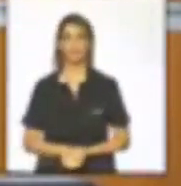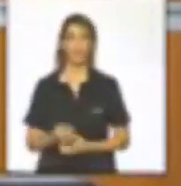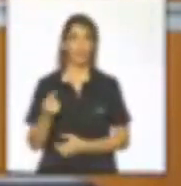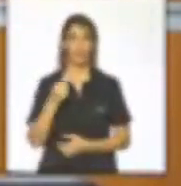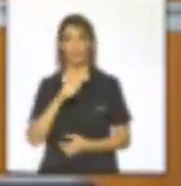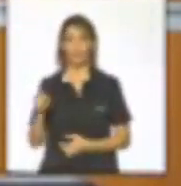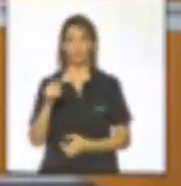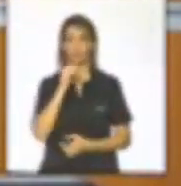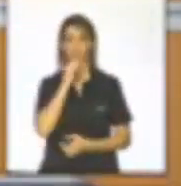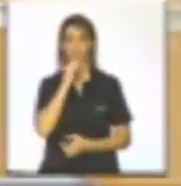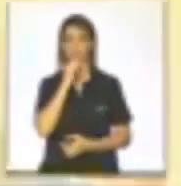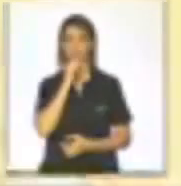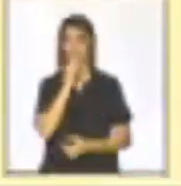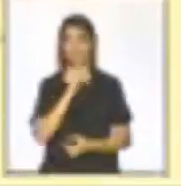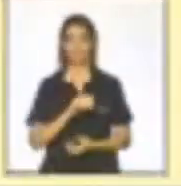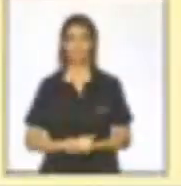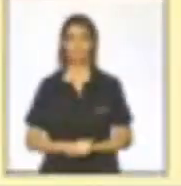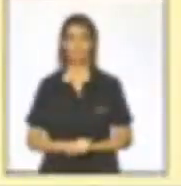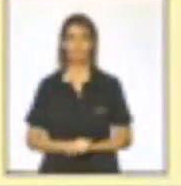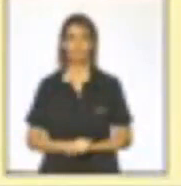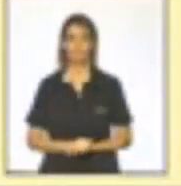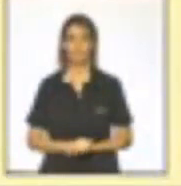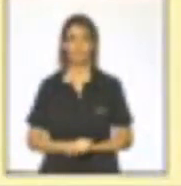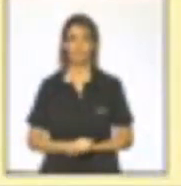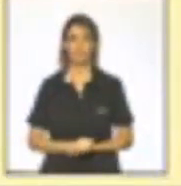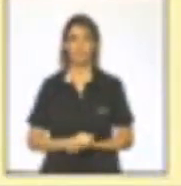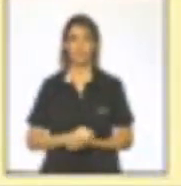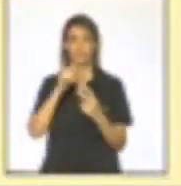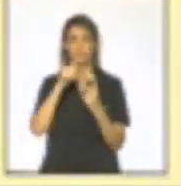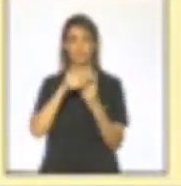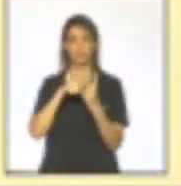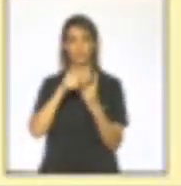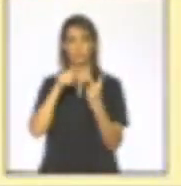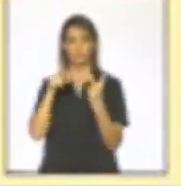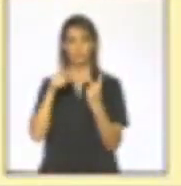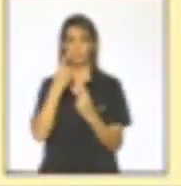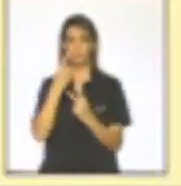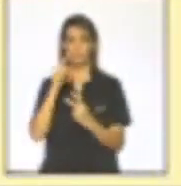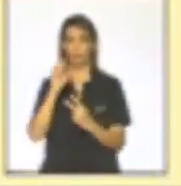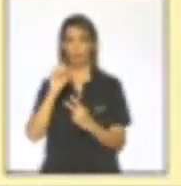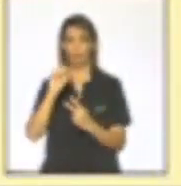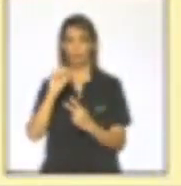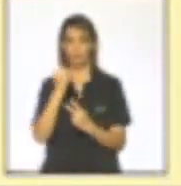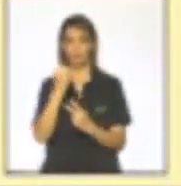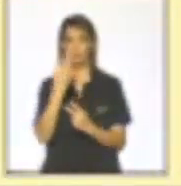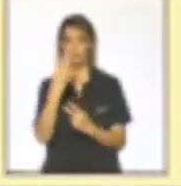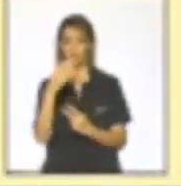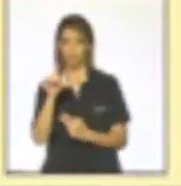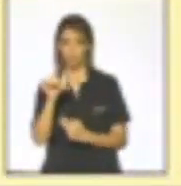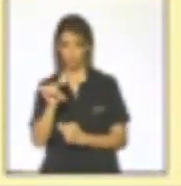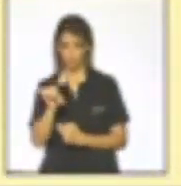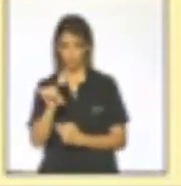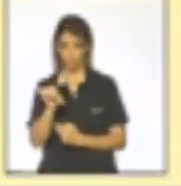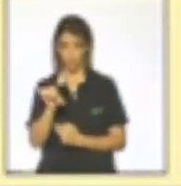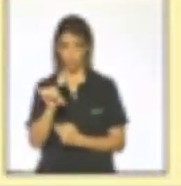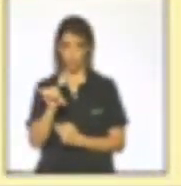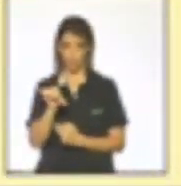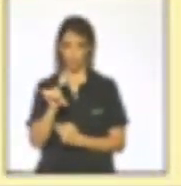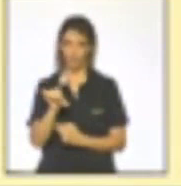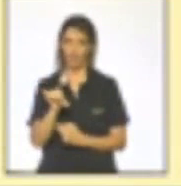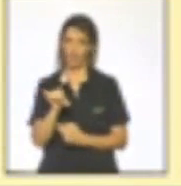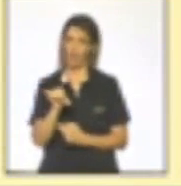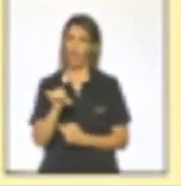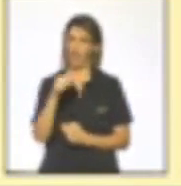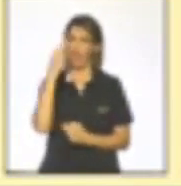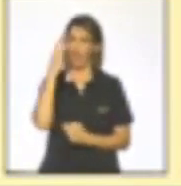último exemplo. O último exemplo vai ser a raiz quadrada de 1849. E eu aposto que